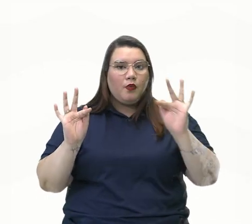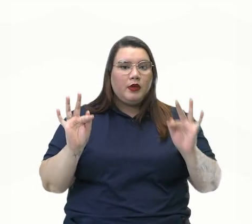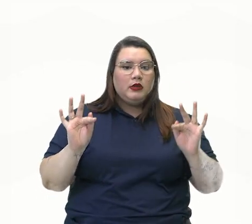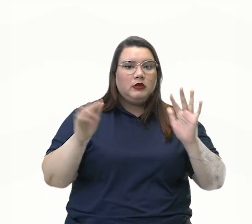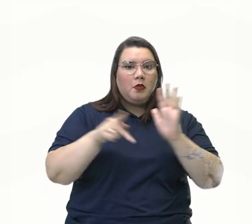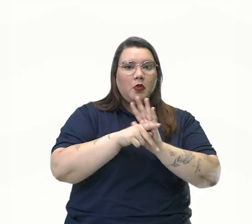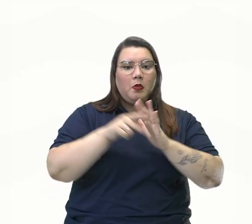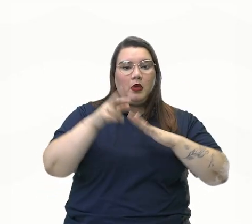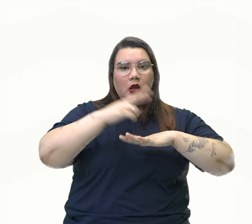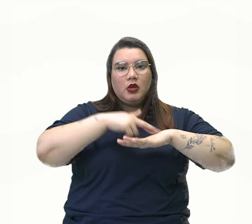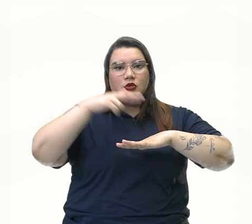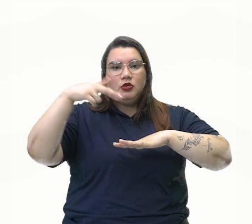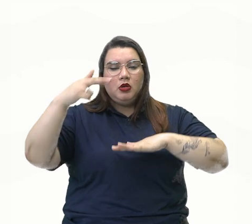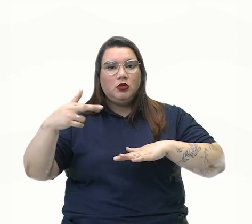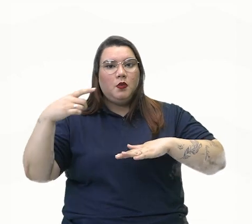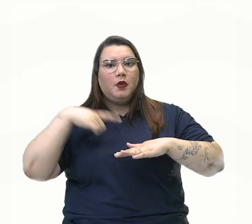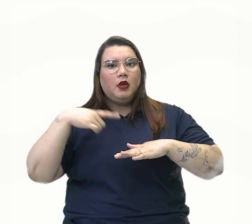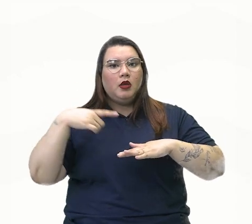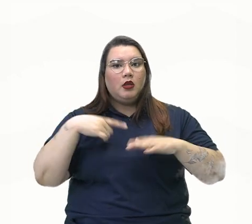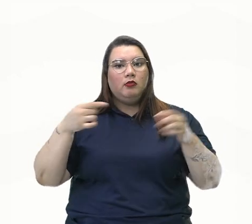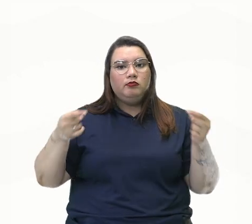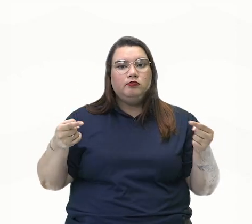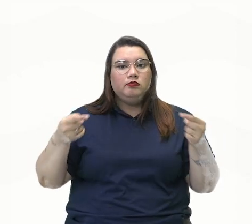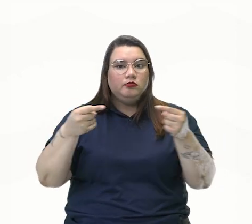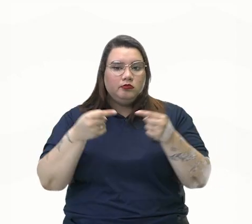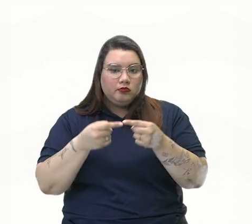à frequência de radiação